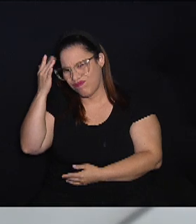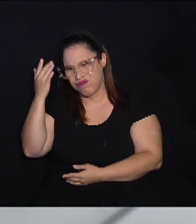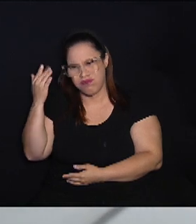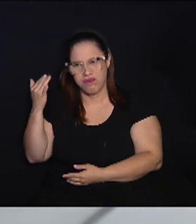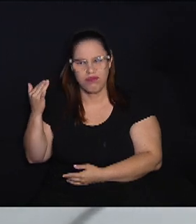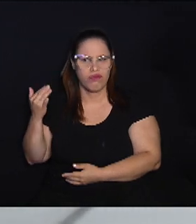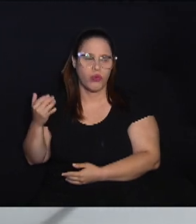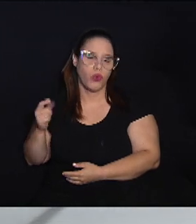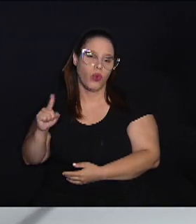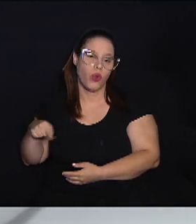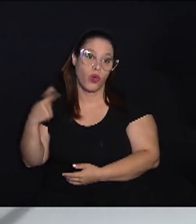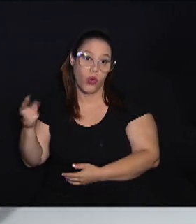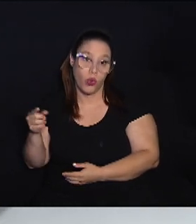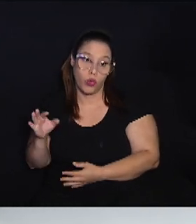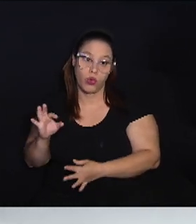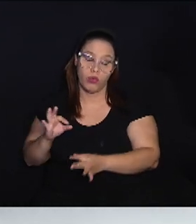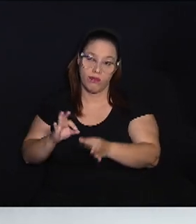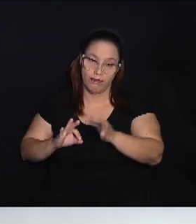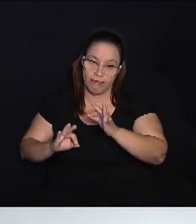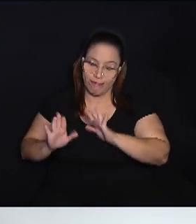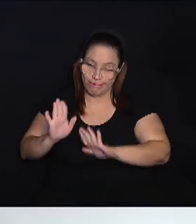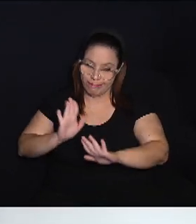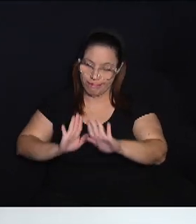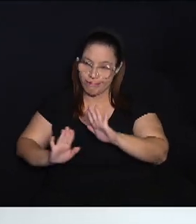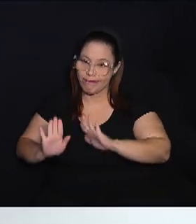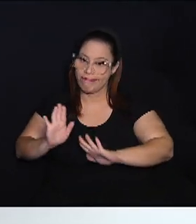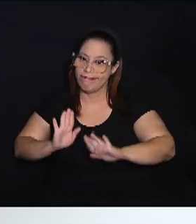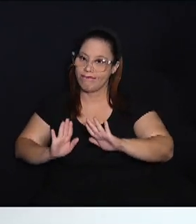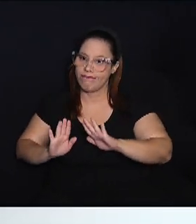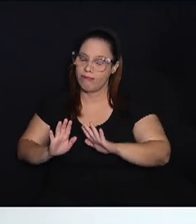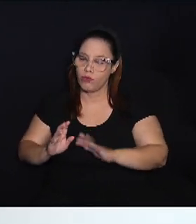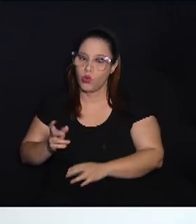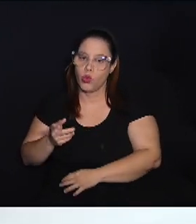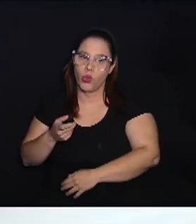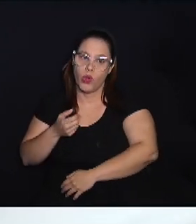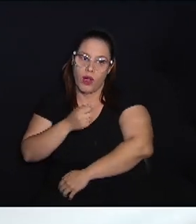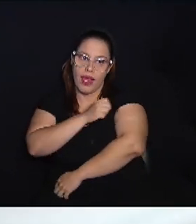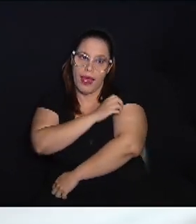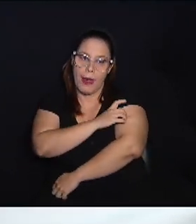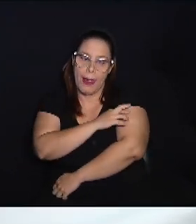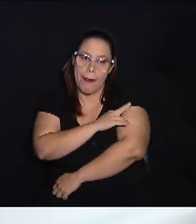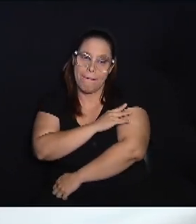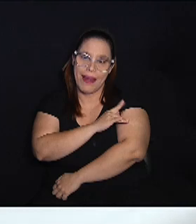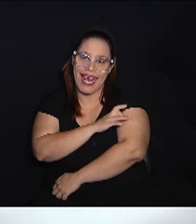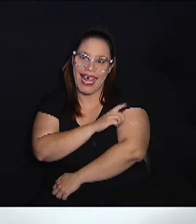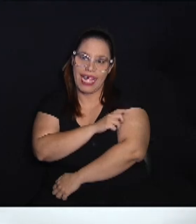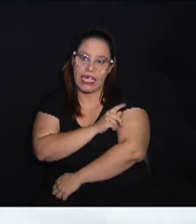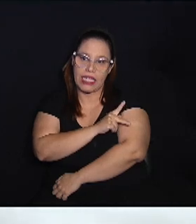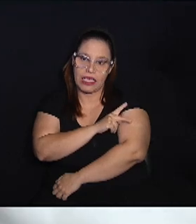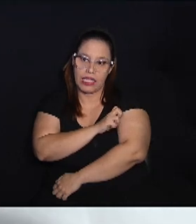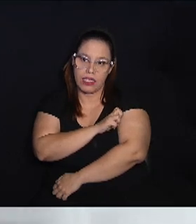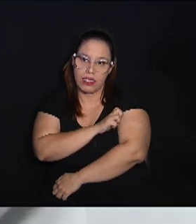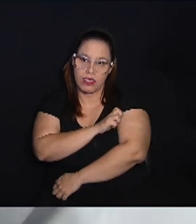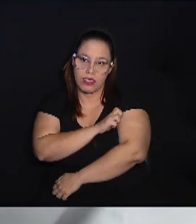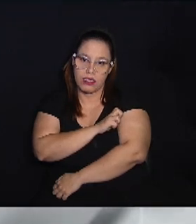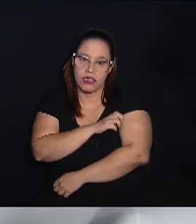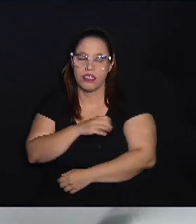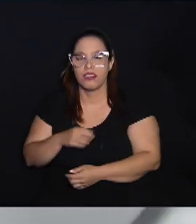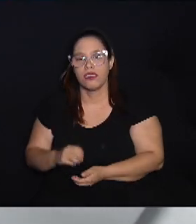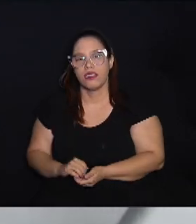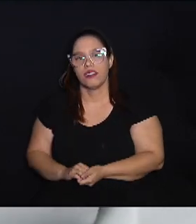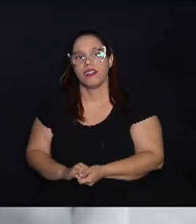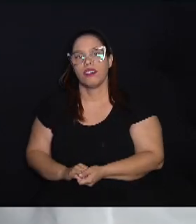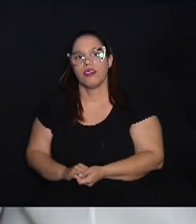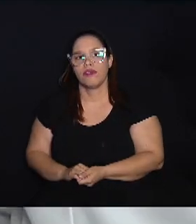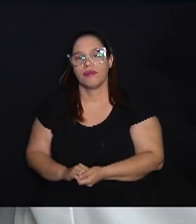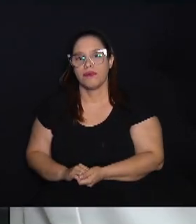cuidados. Então, a gente precisa manter controle de criadouro, precisa usar repelente, porque, como eu falei, a vacina vai ter um retorno aí a médio e longo prazo e, neste